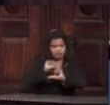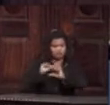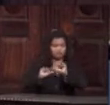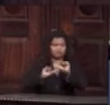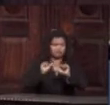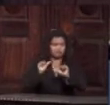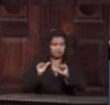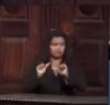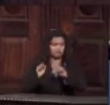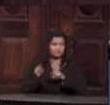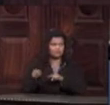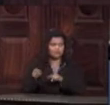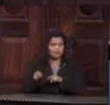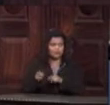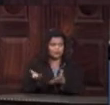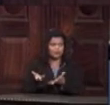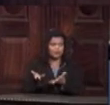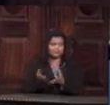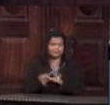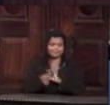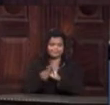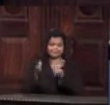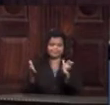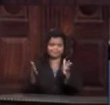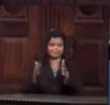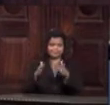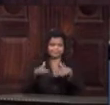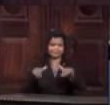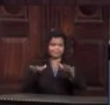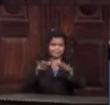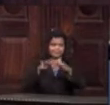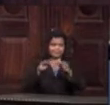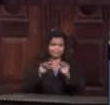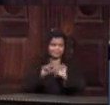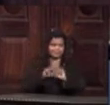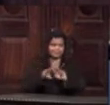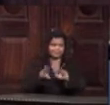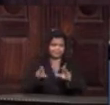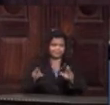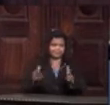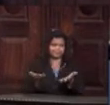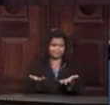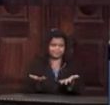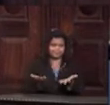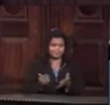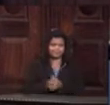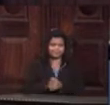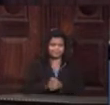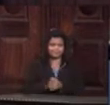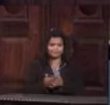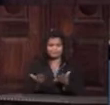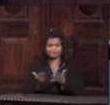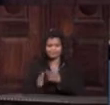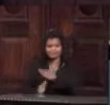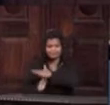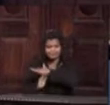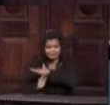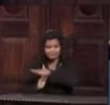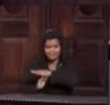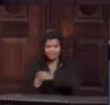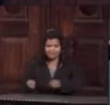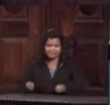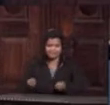vão consumindo o controle das nossas principais reservas de riqueza olha só por aí logo depois vem